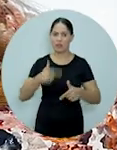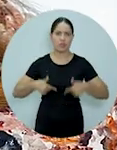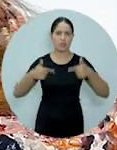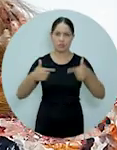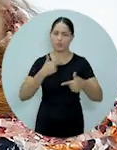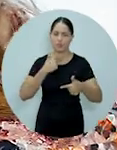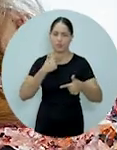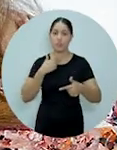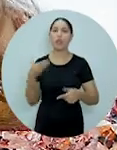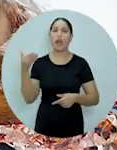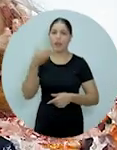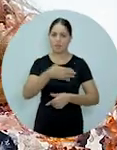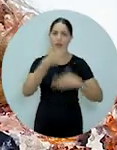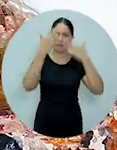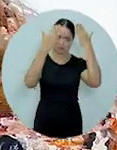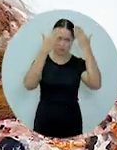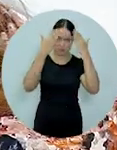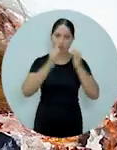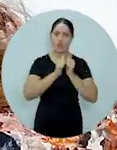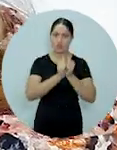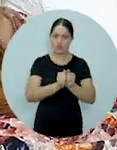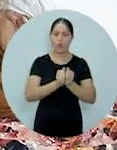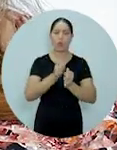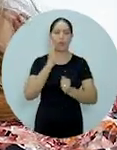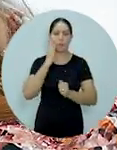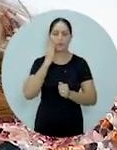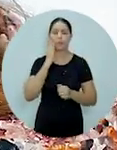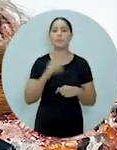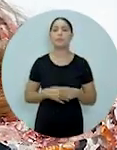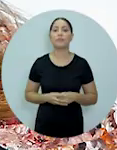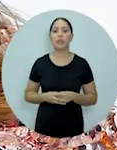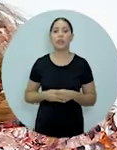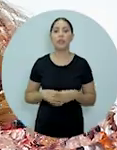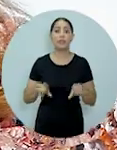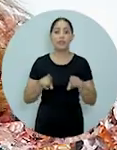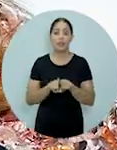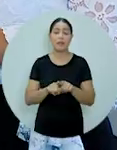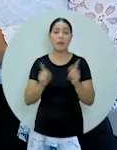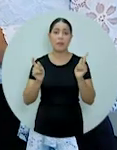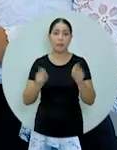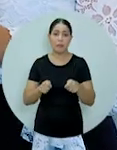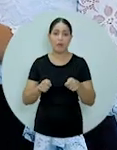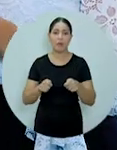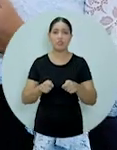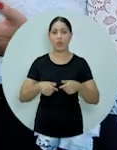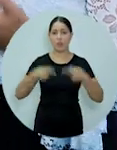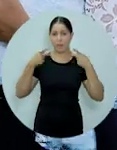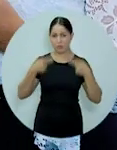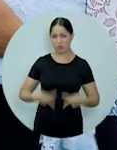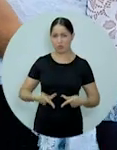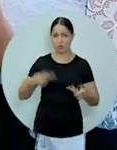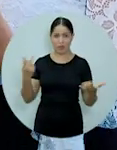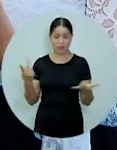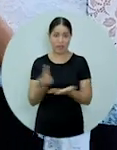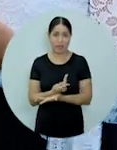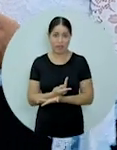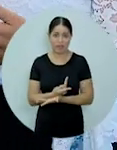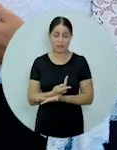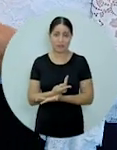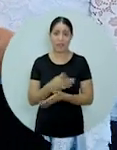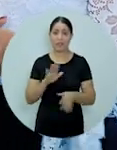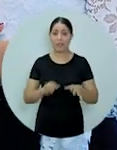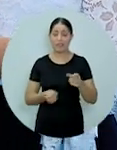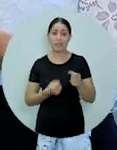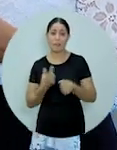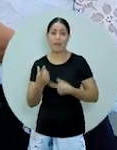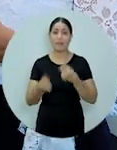ter um encaminhamento para um psicólogo ou um psiquiatra, vai depender do grau que a gente estiver falando. Pode ter uma aplicação de uma multa